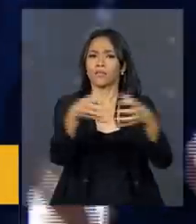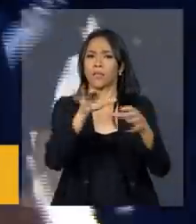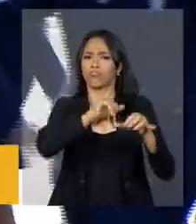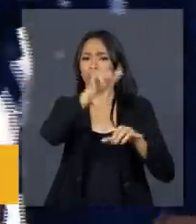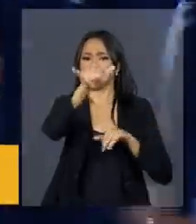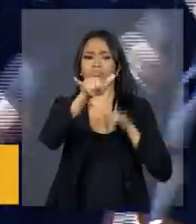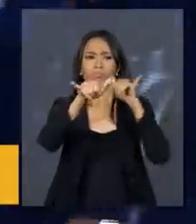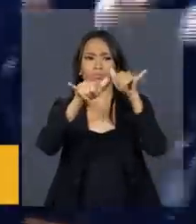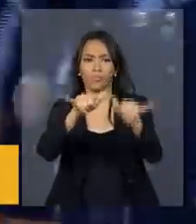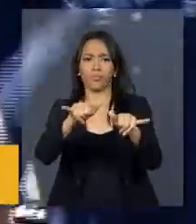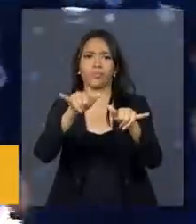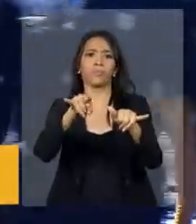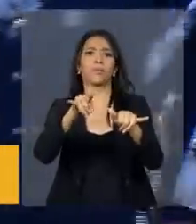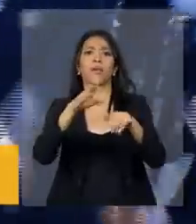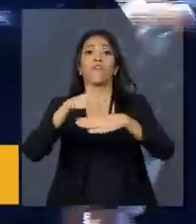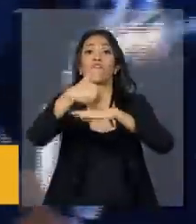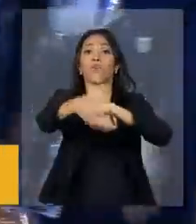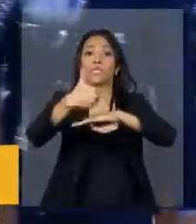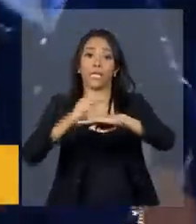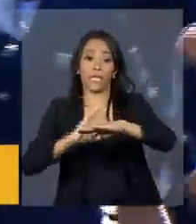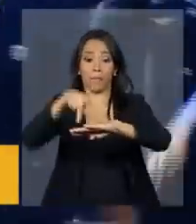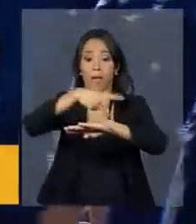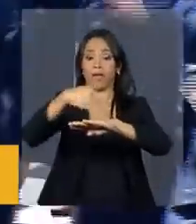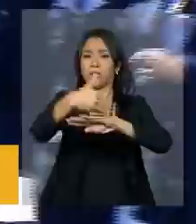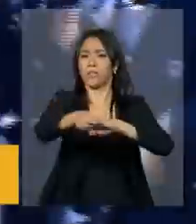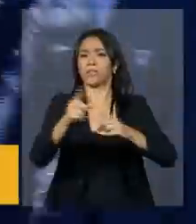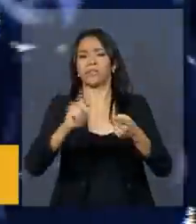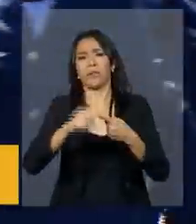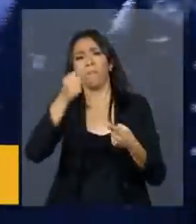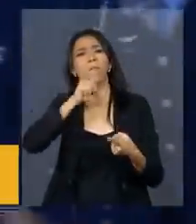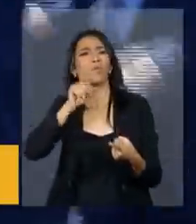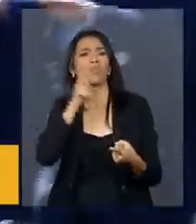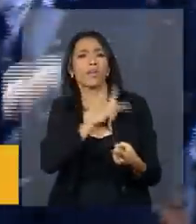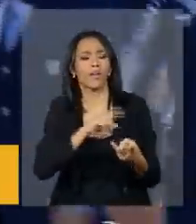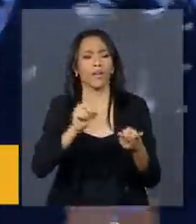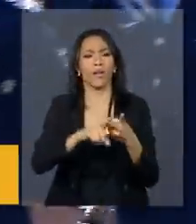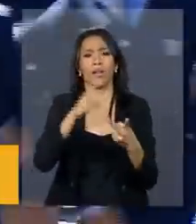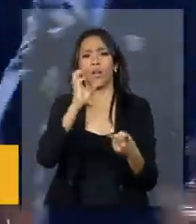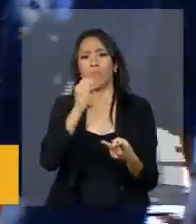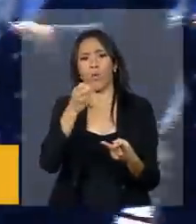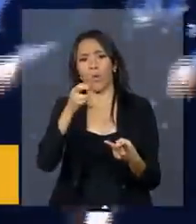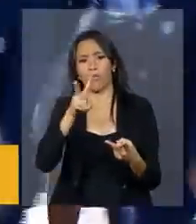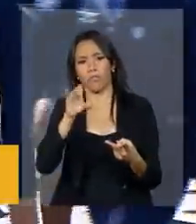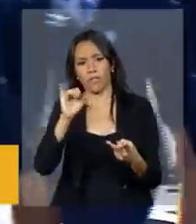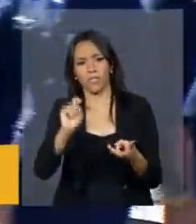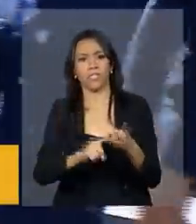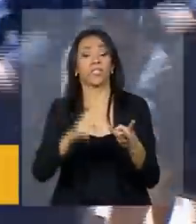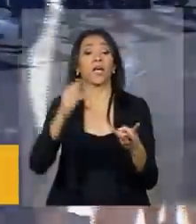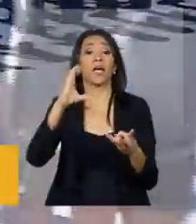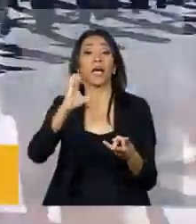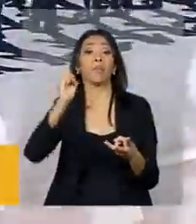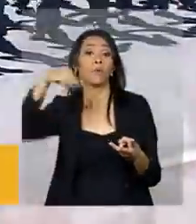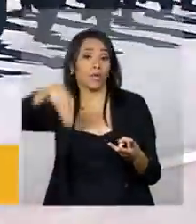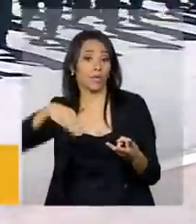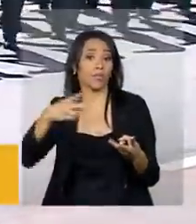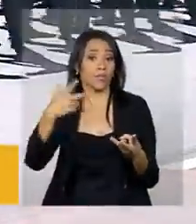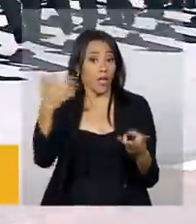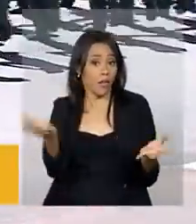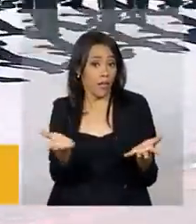os ilícitos transfronteiriços. Em Porto Velho, Boa Vista, Campo Grande, são aeronaves também de combate